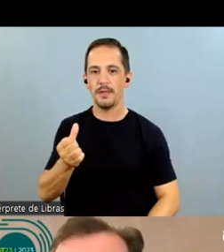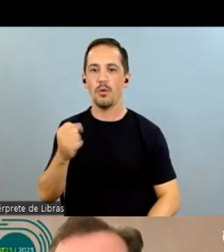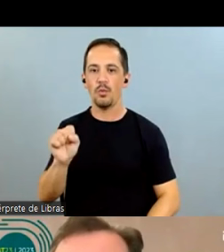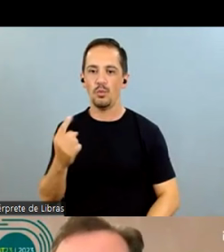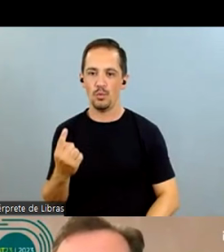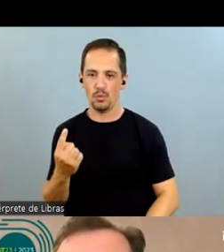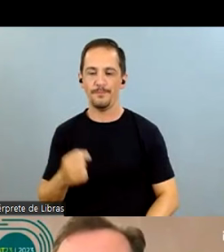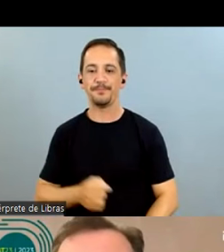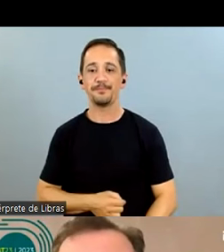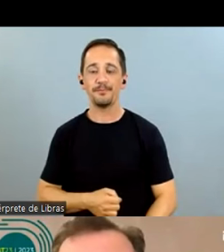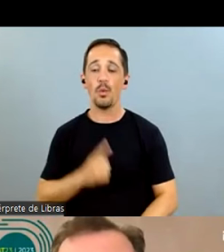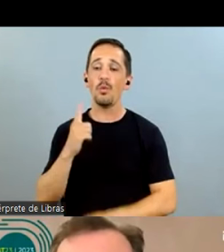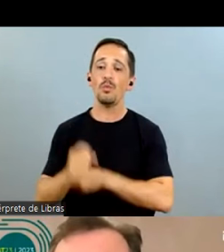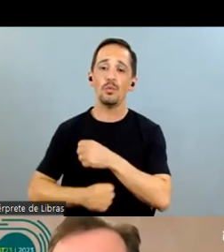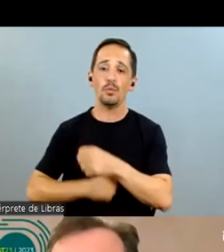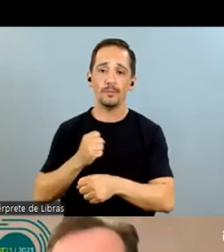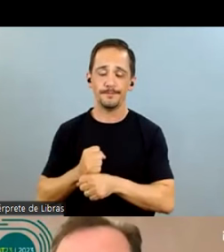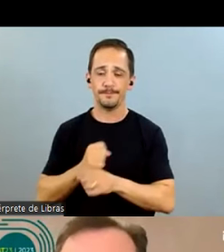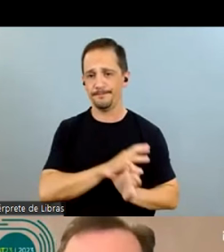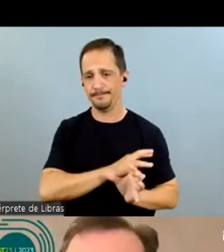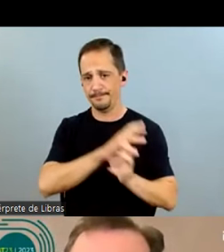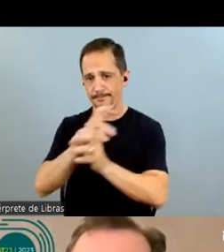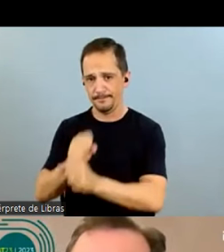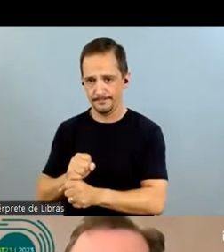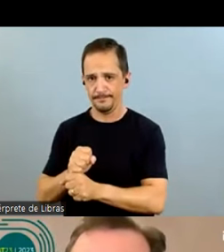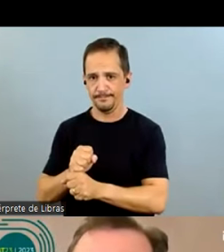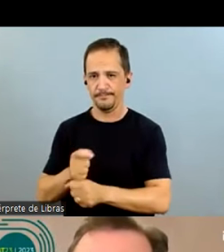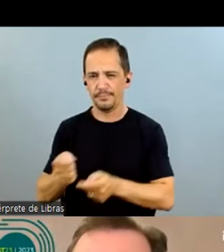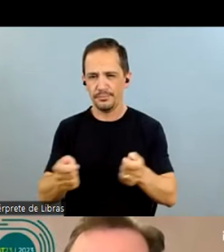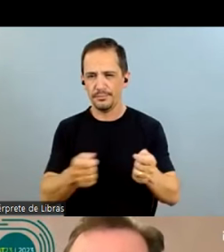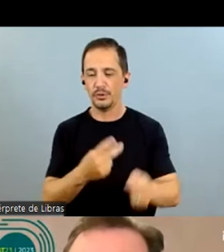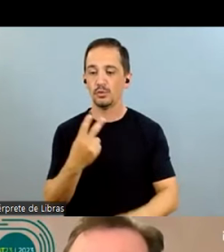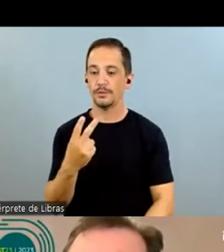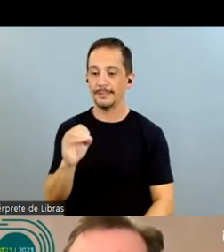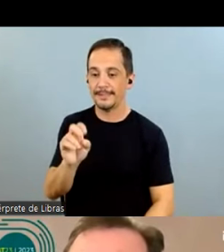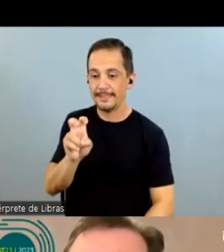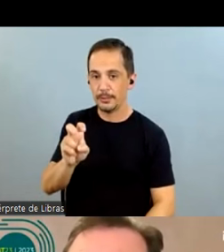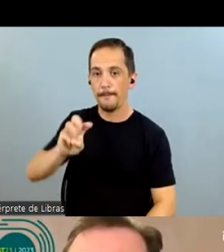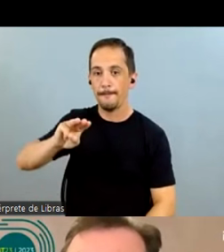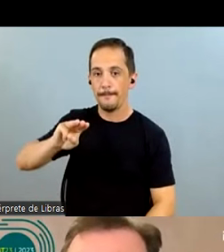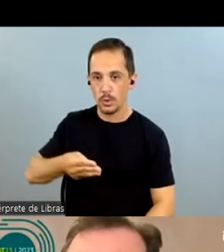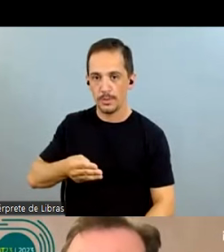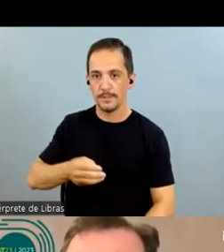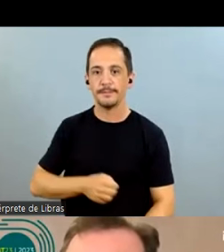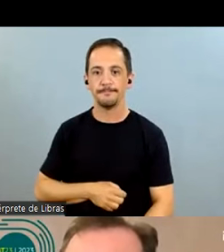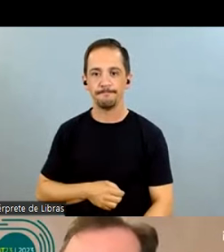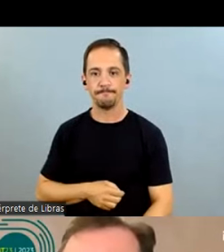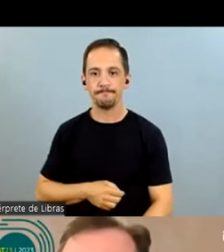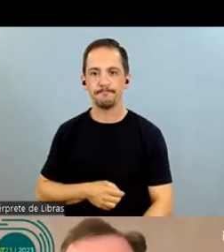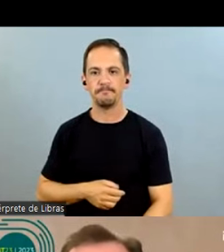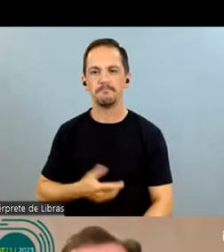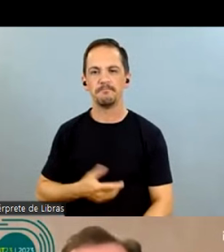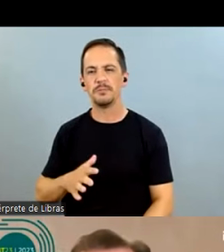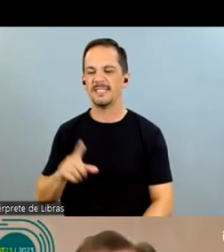nós estamos fechando aqui com total de dividendos e 205 milhões com dividendo y de 10.6 por